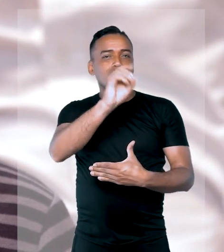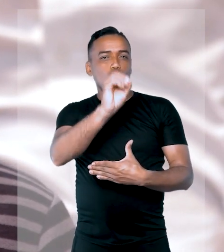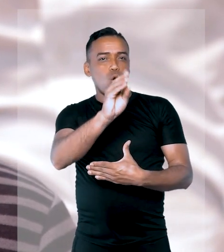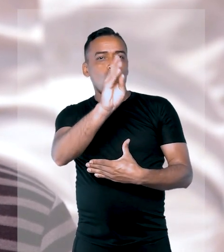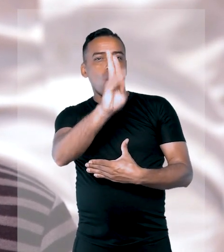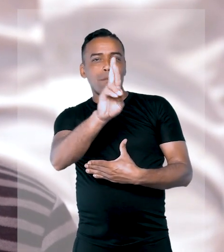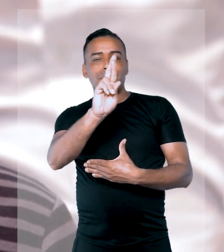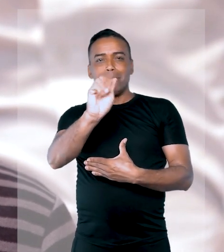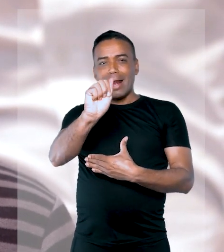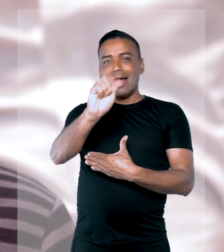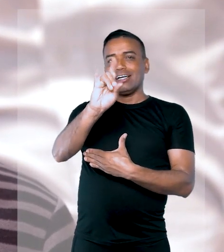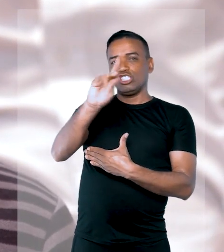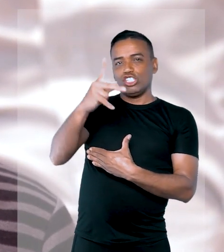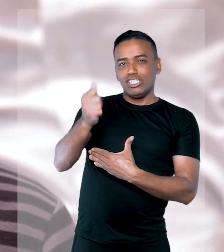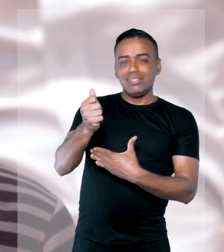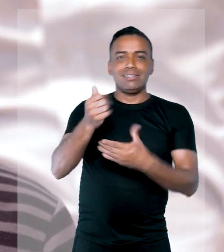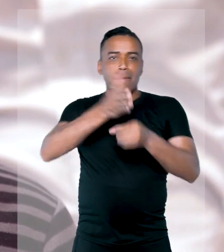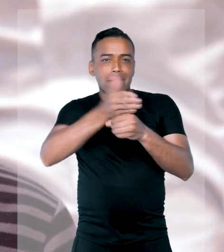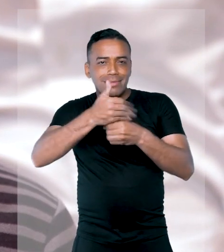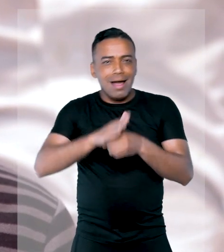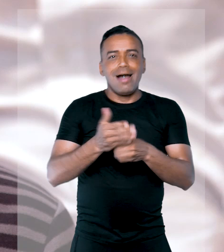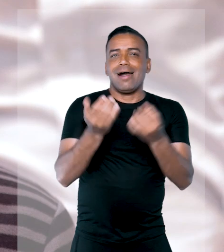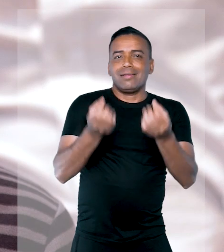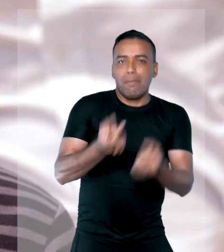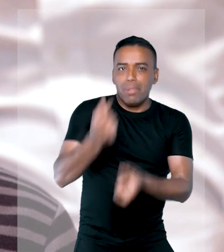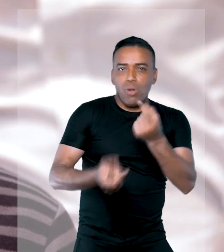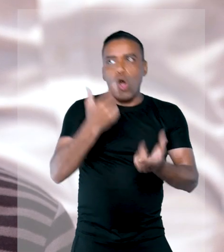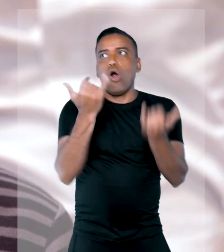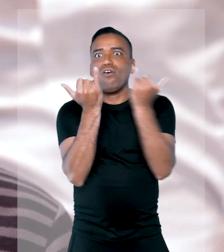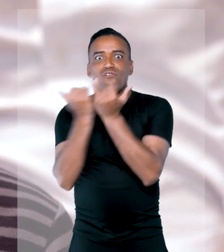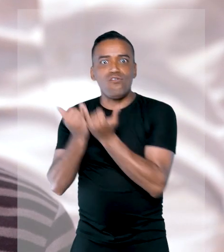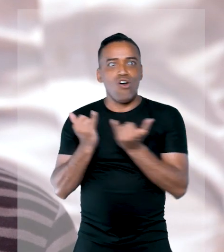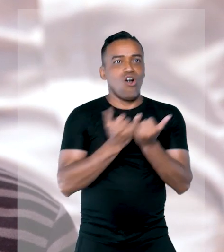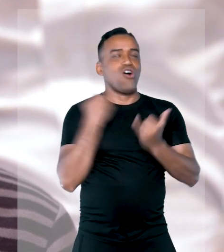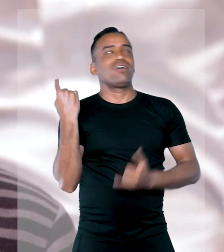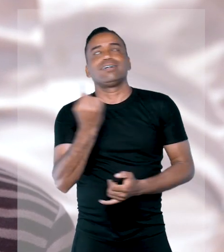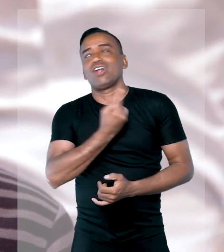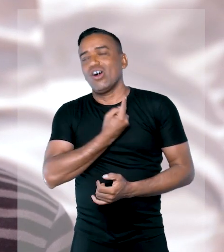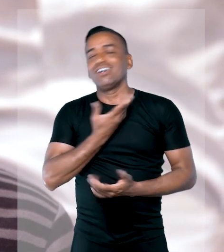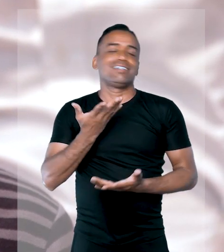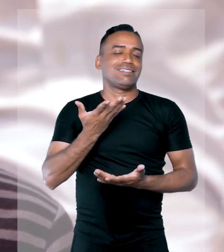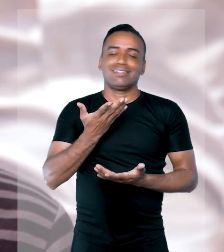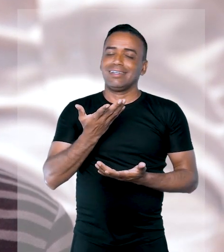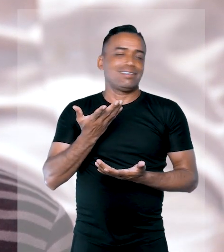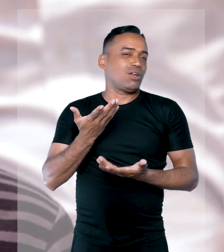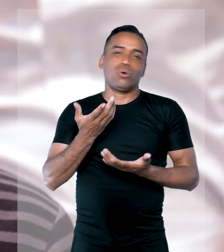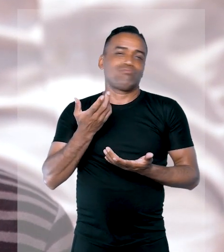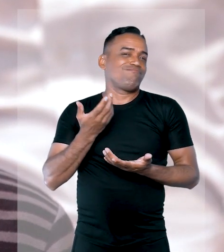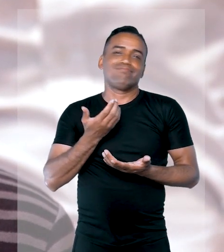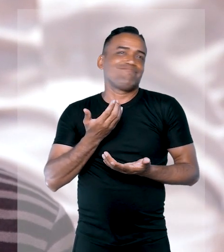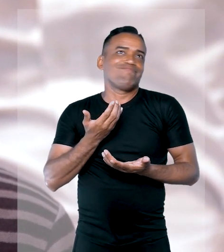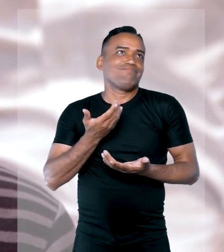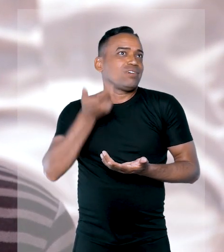da batata, da pipoca, das fofocas que a gente sempre tem. É algo que eu não tenho palavras.